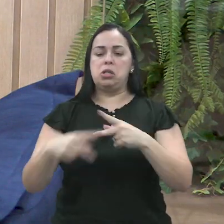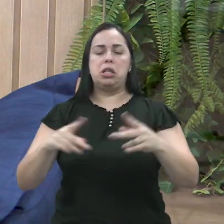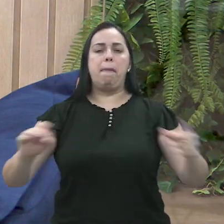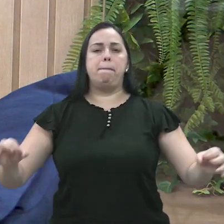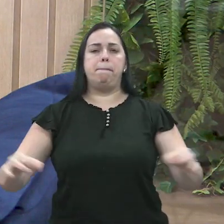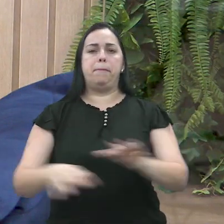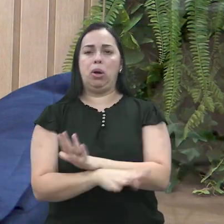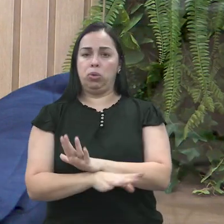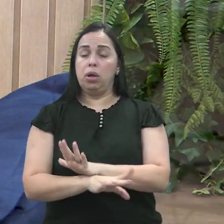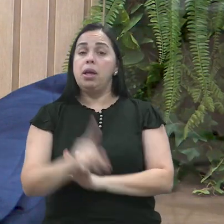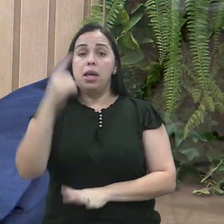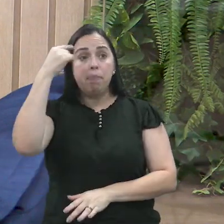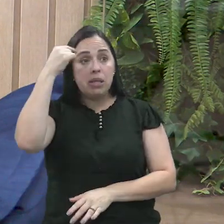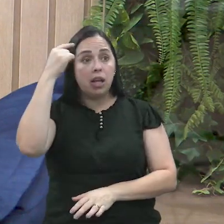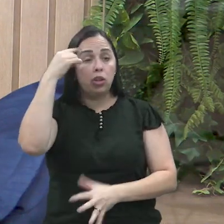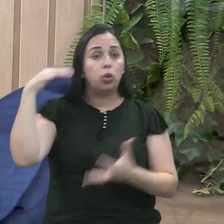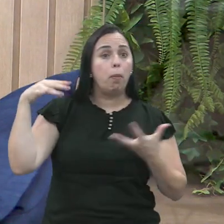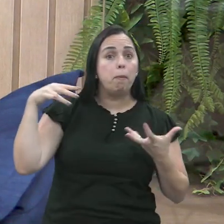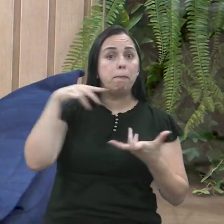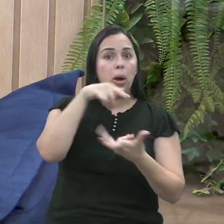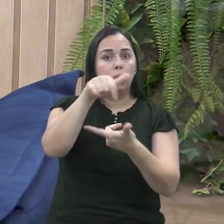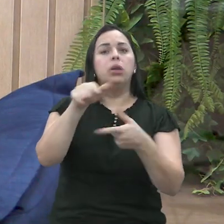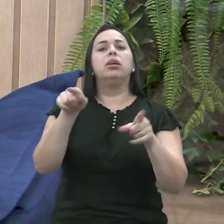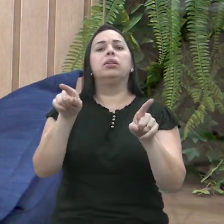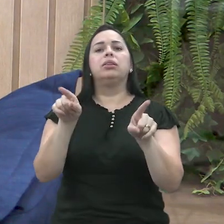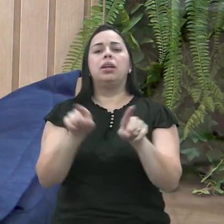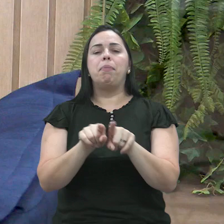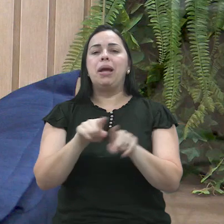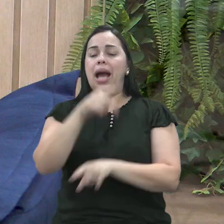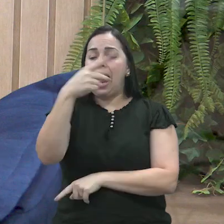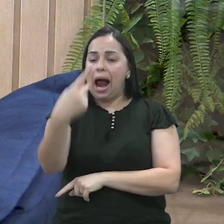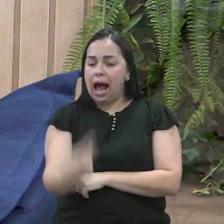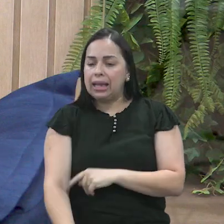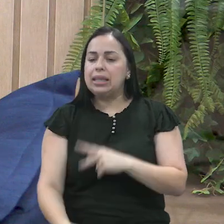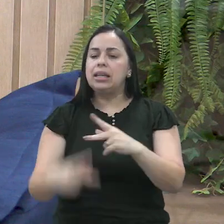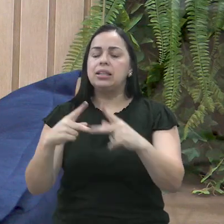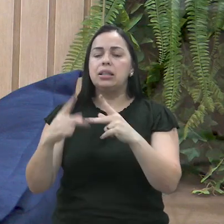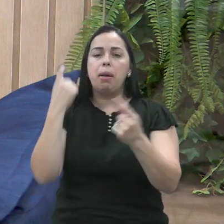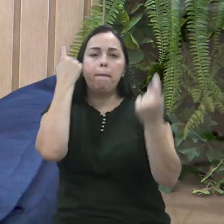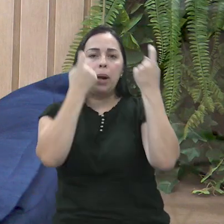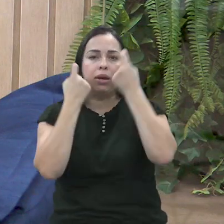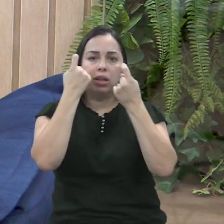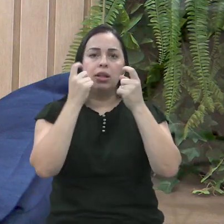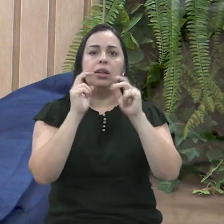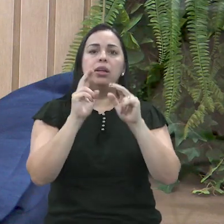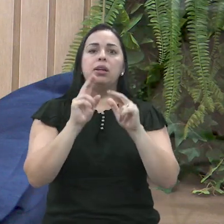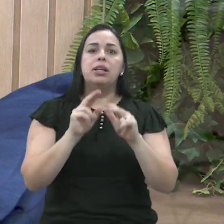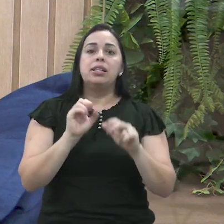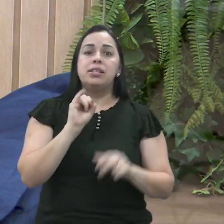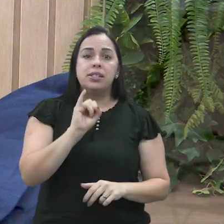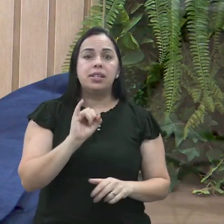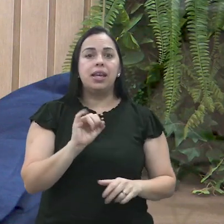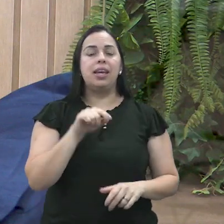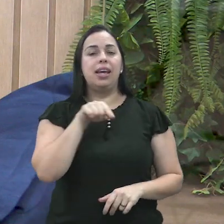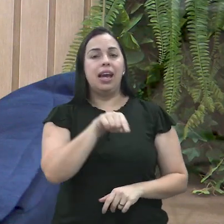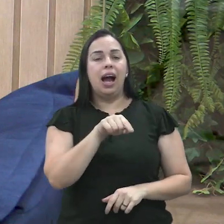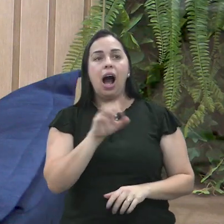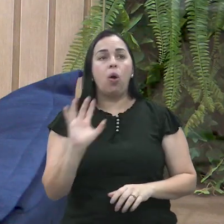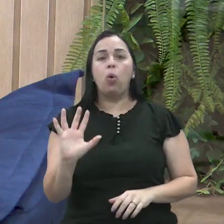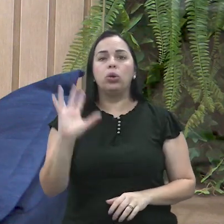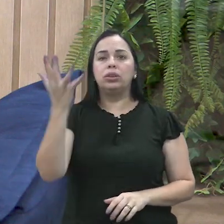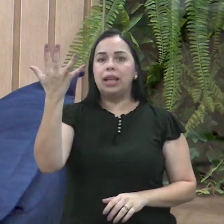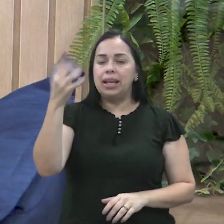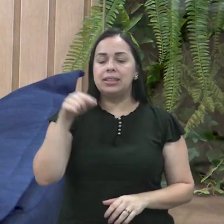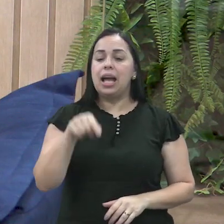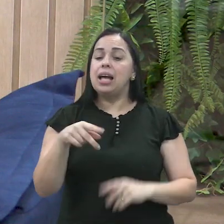assim altamente desfavoráveis no planeta, mas também aqui. Se a situação de fora complica, a